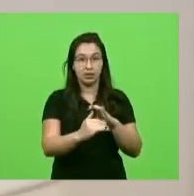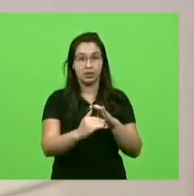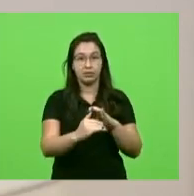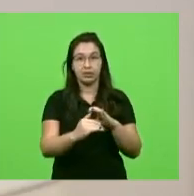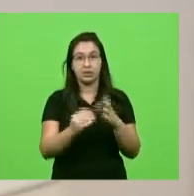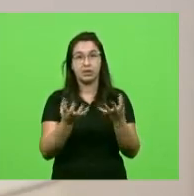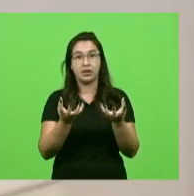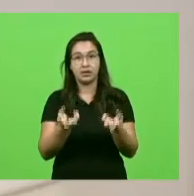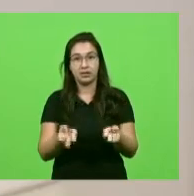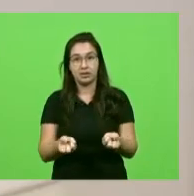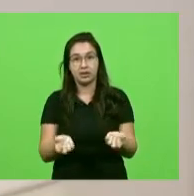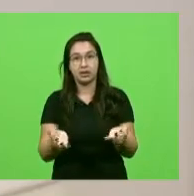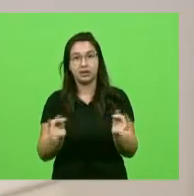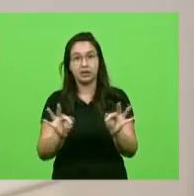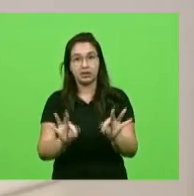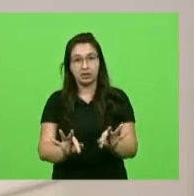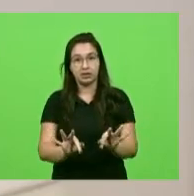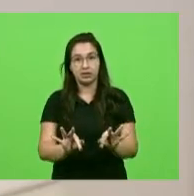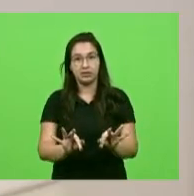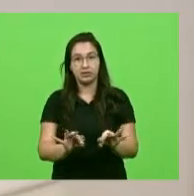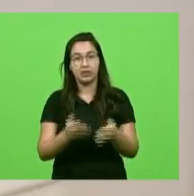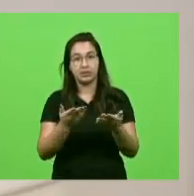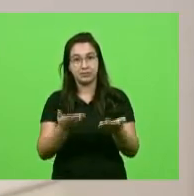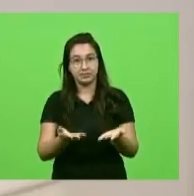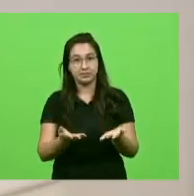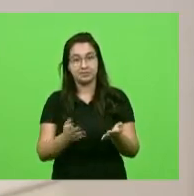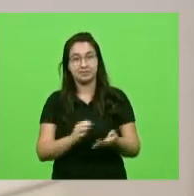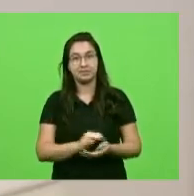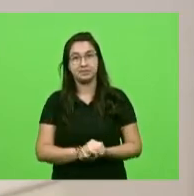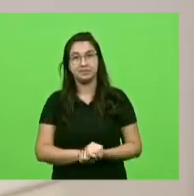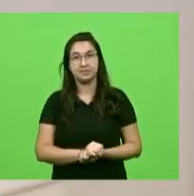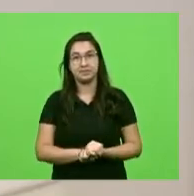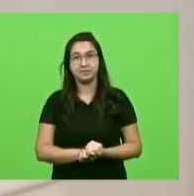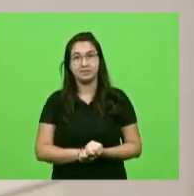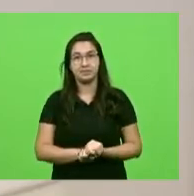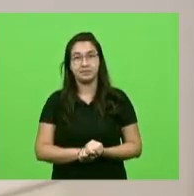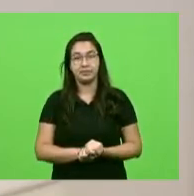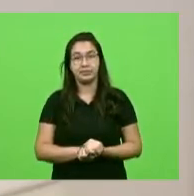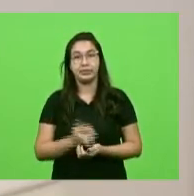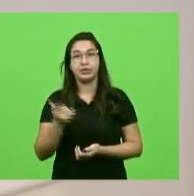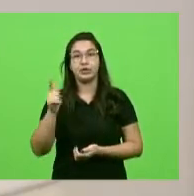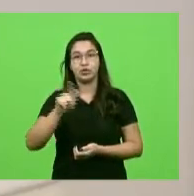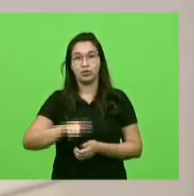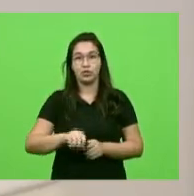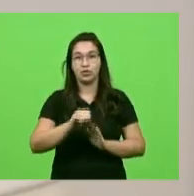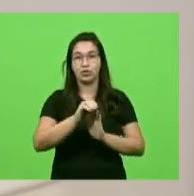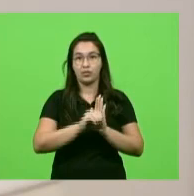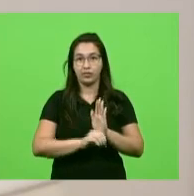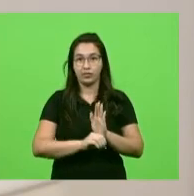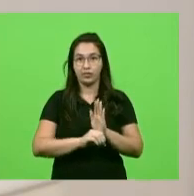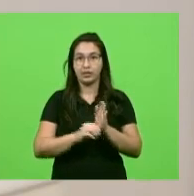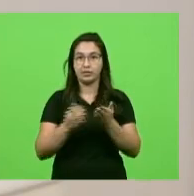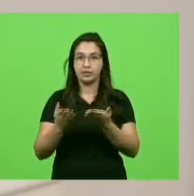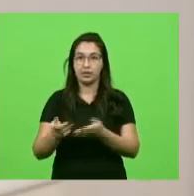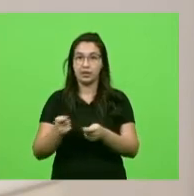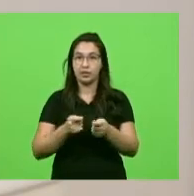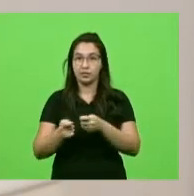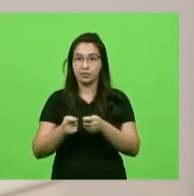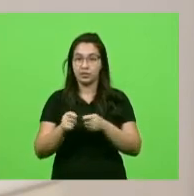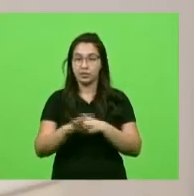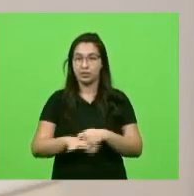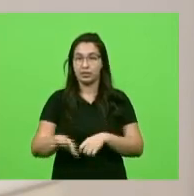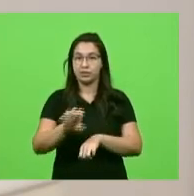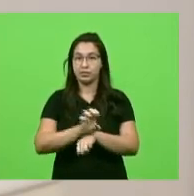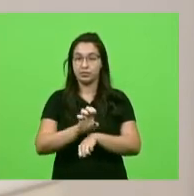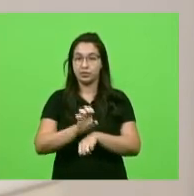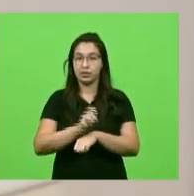deliberação final dessa Controladoria Geral. Sobreveio novo ofício da Controladoria Geral do Estado, datado de 12 de